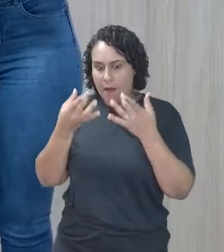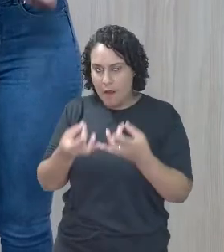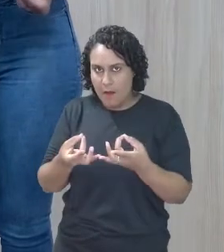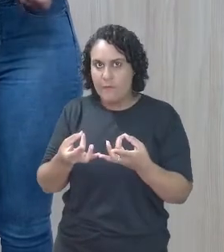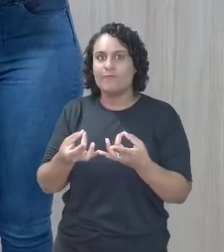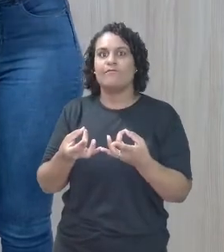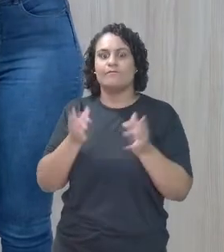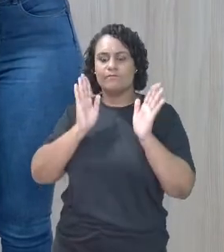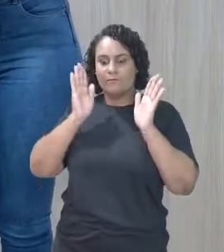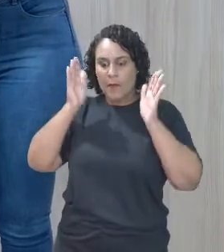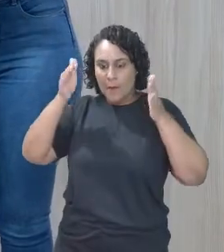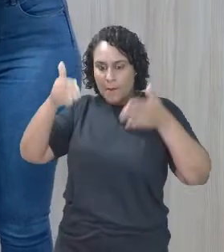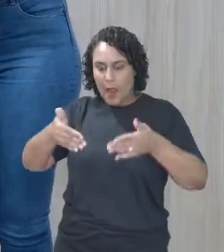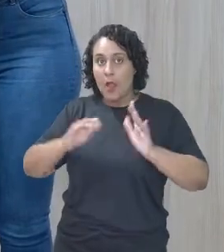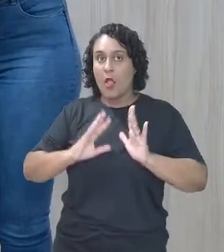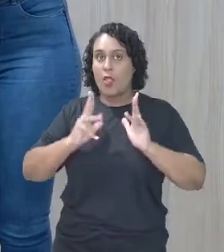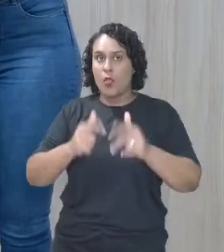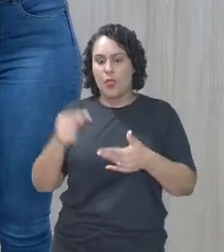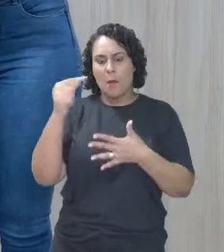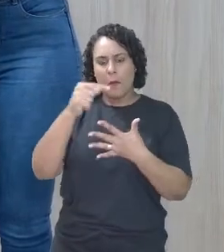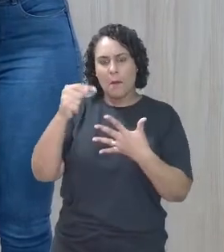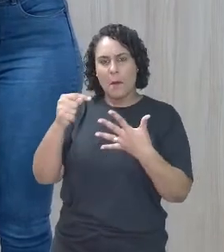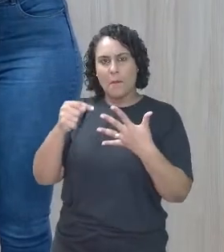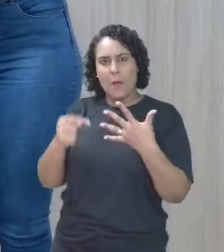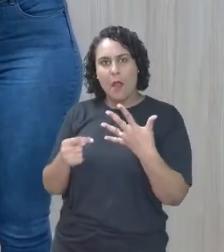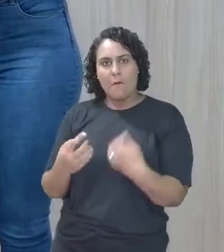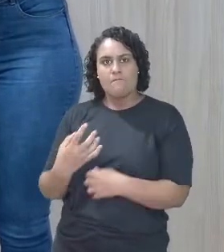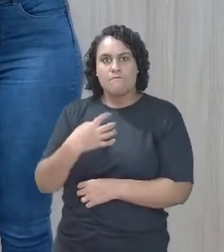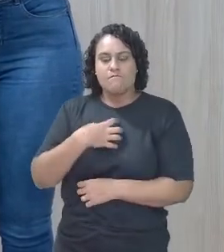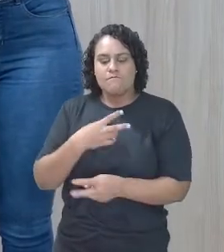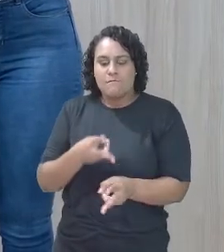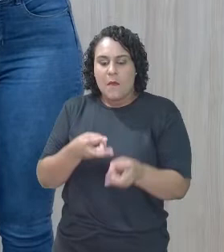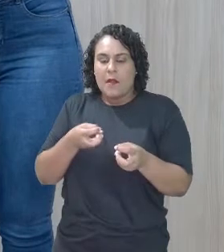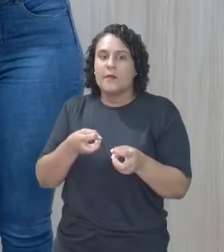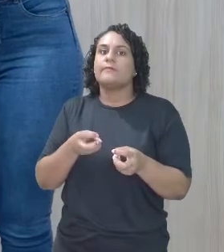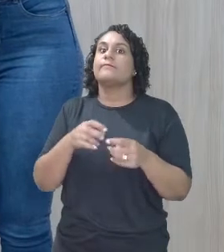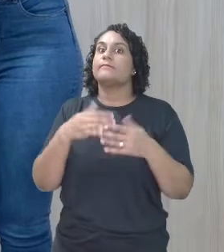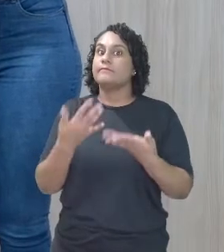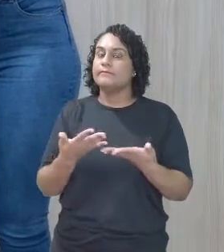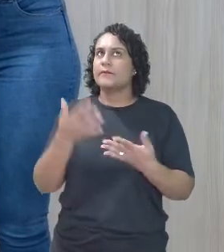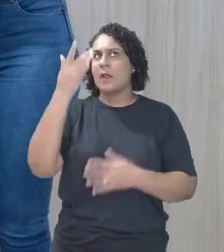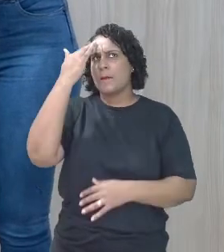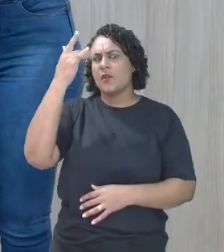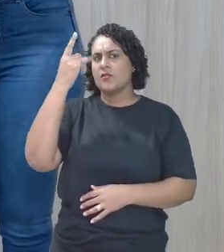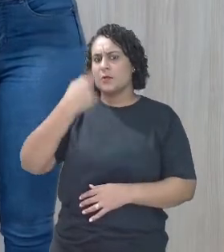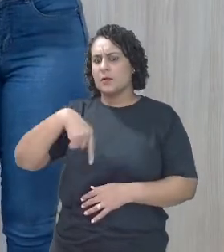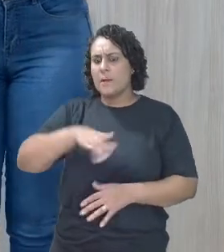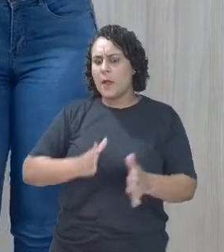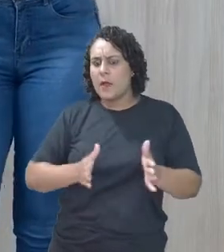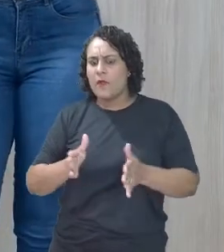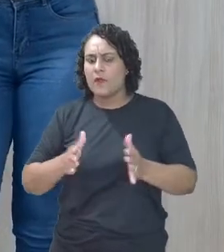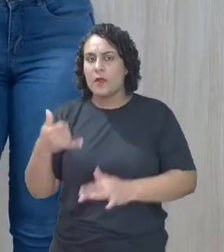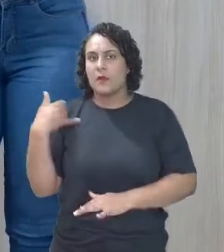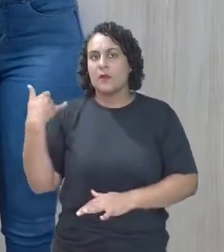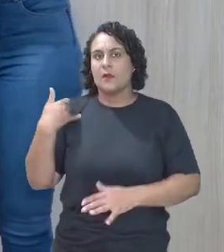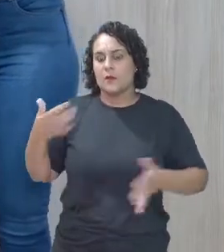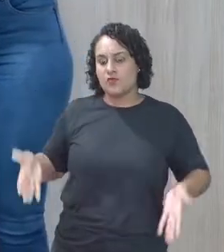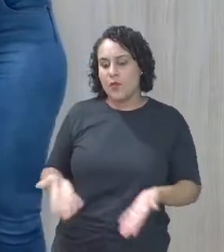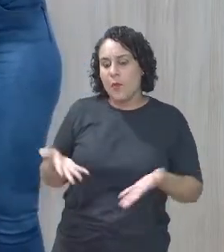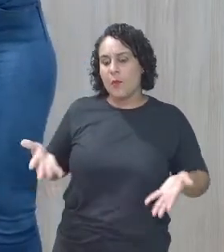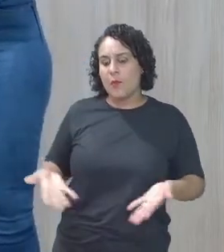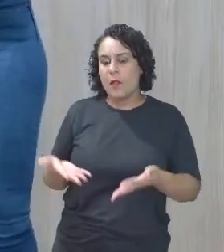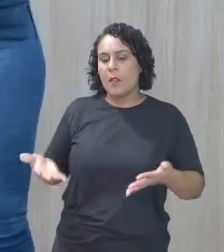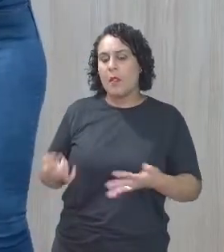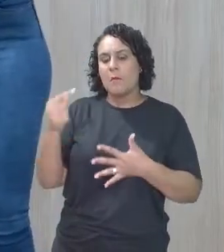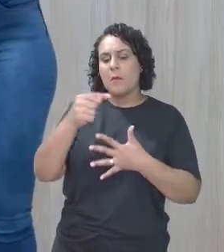concentração, atenção, todo o campo perceptivo. Então, imagine nessa faixa de idade a gente estimulando essas